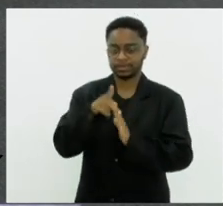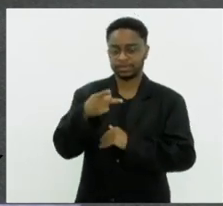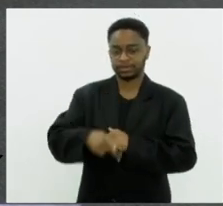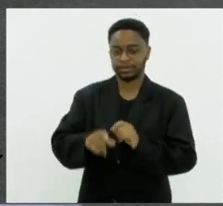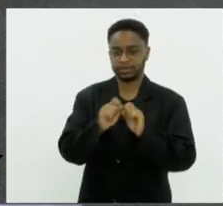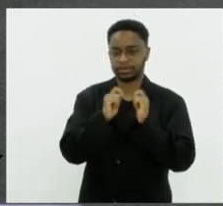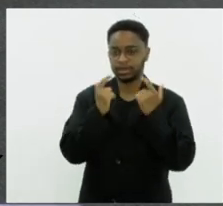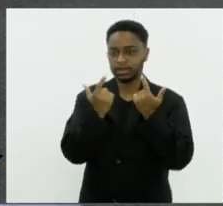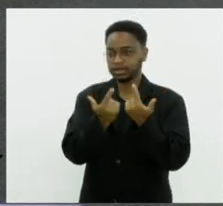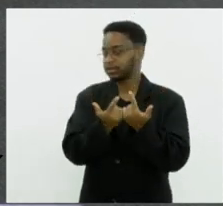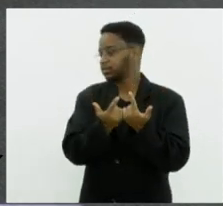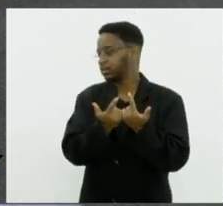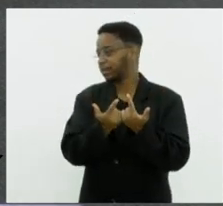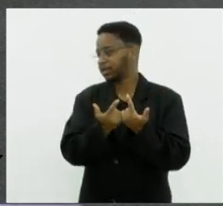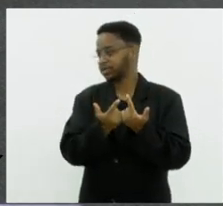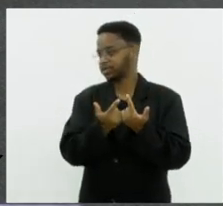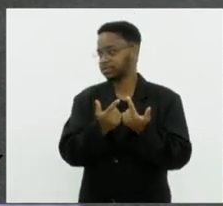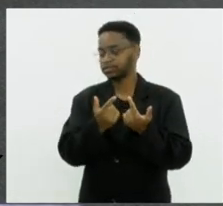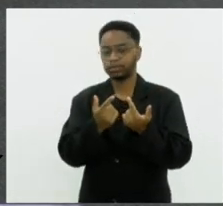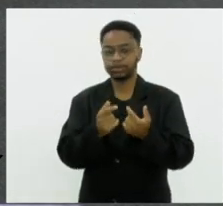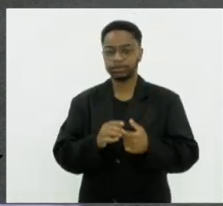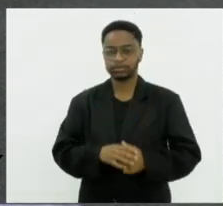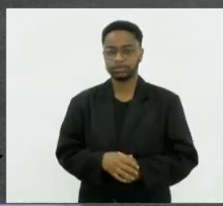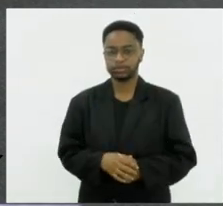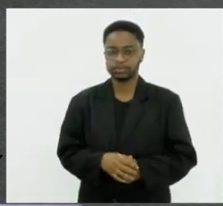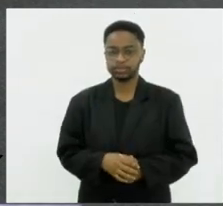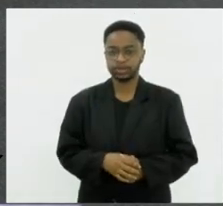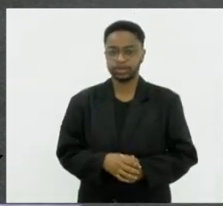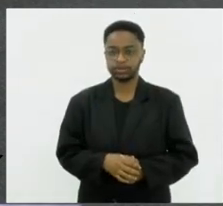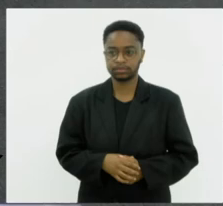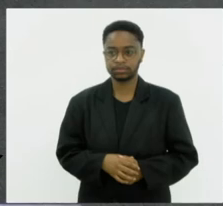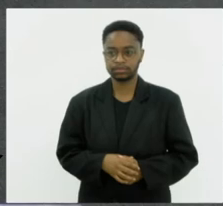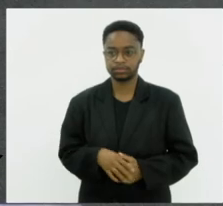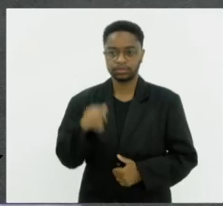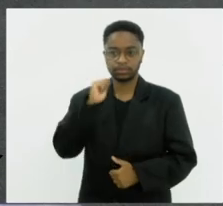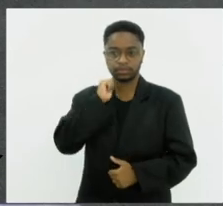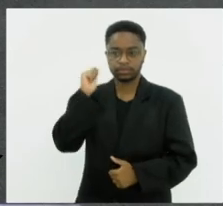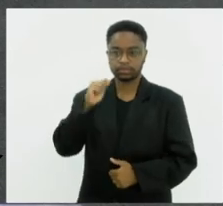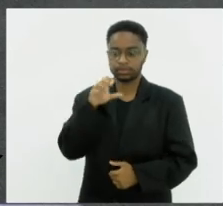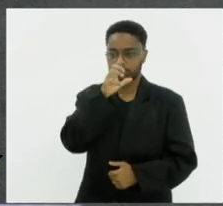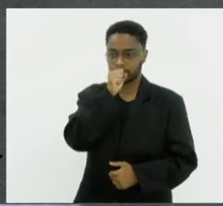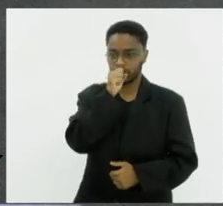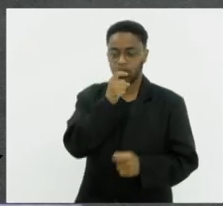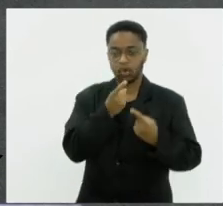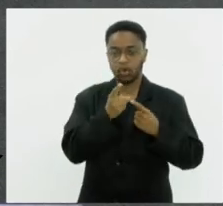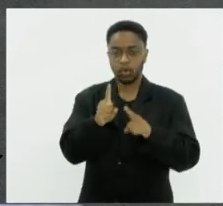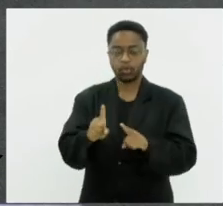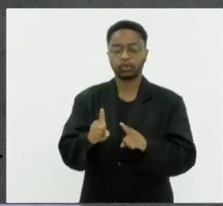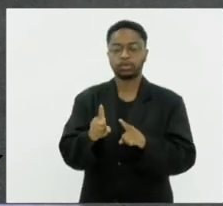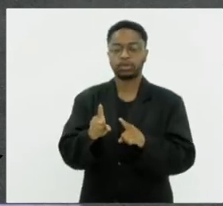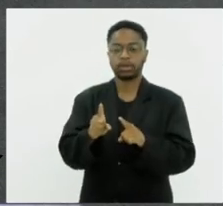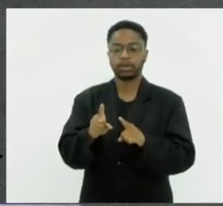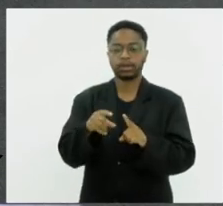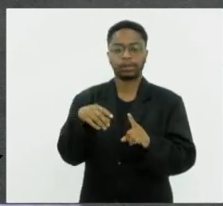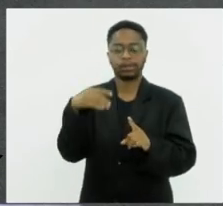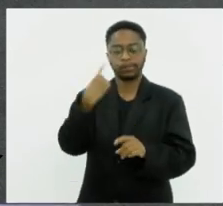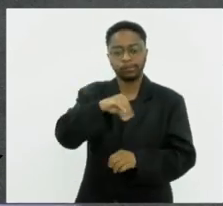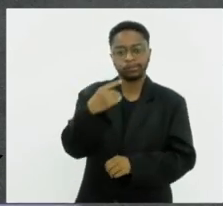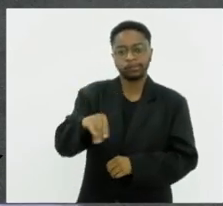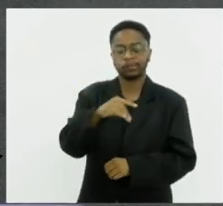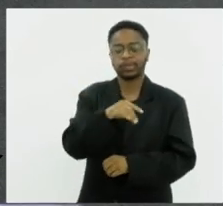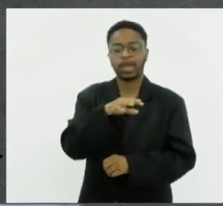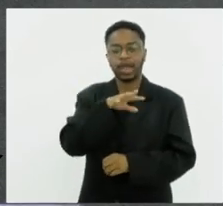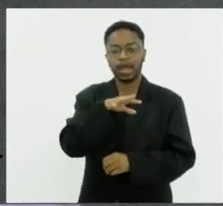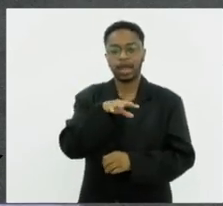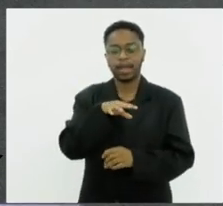Legislativa, entre eles o Abril Laranja contra os maus-tratos dos animais, que já é lei nesse estado. E a